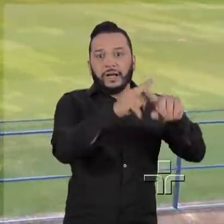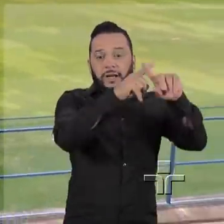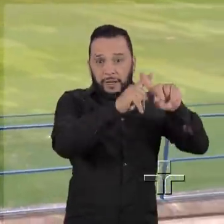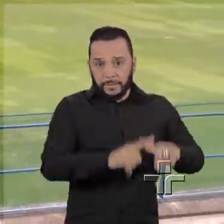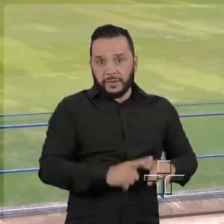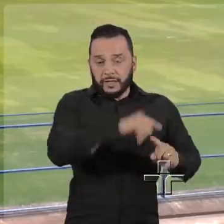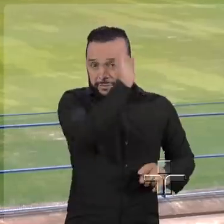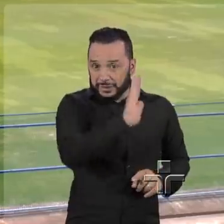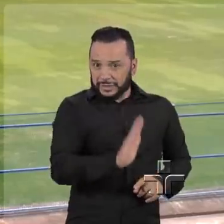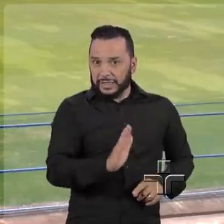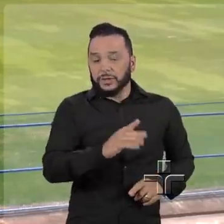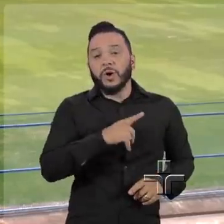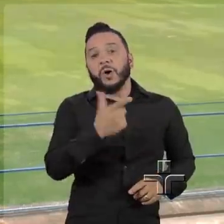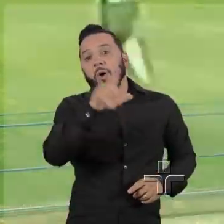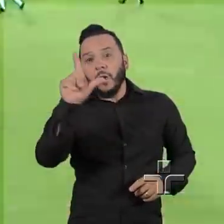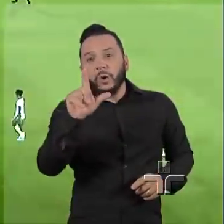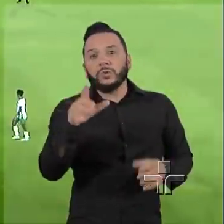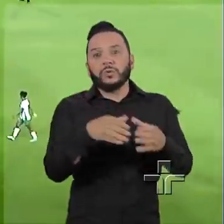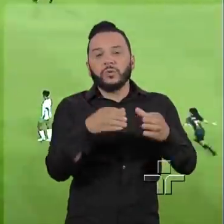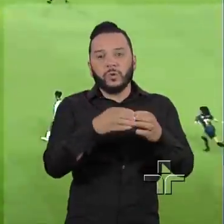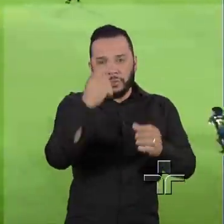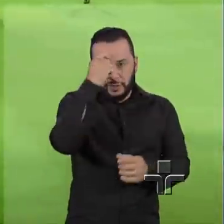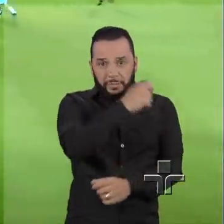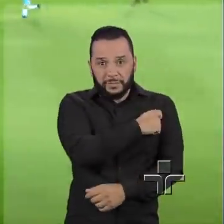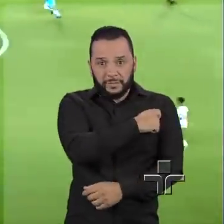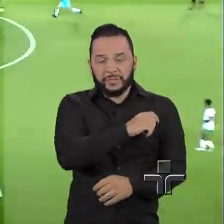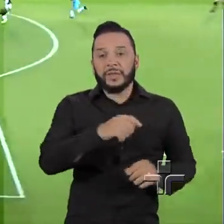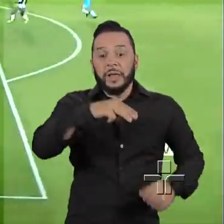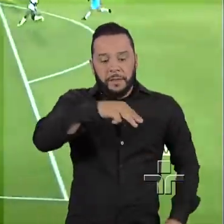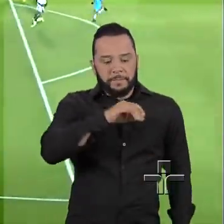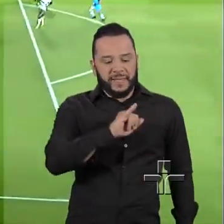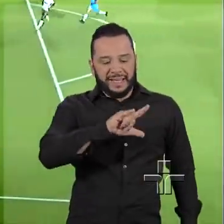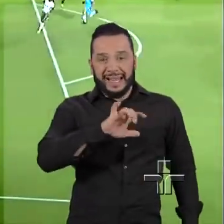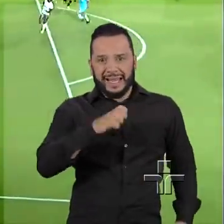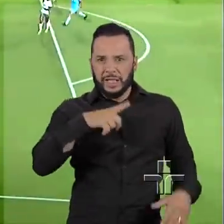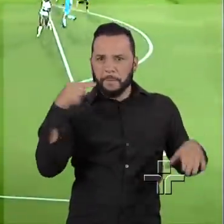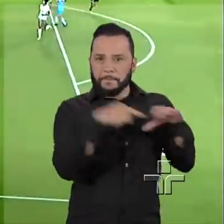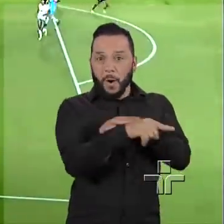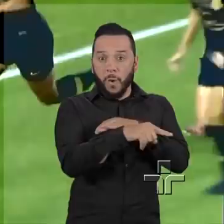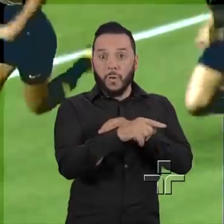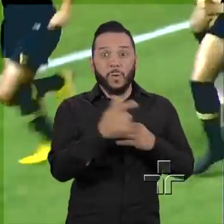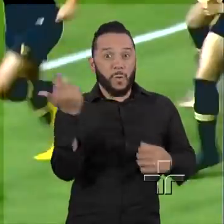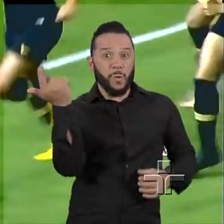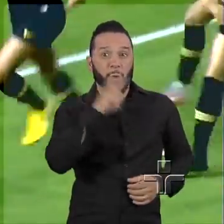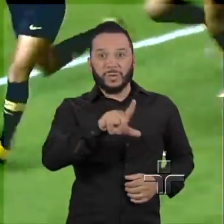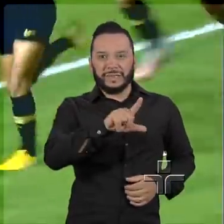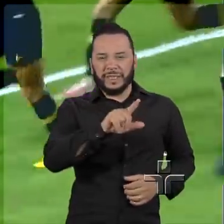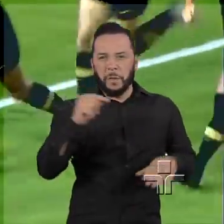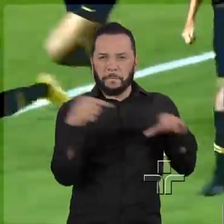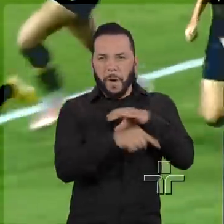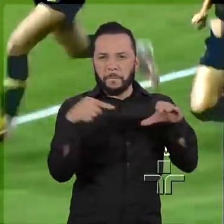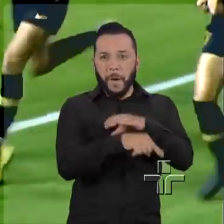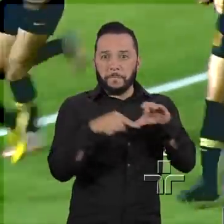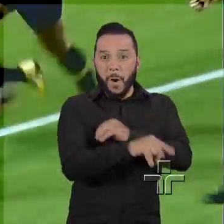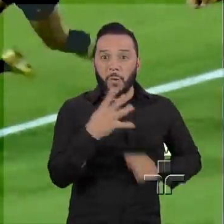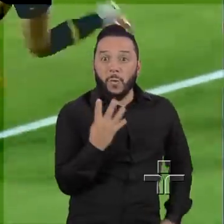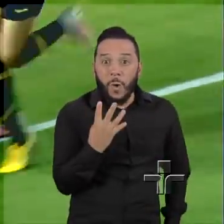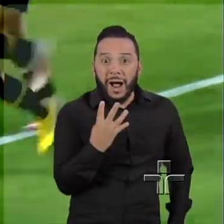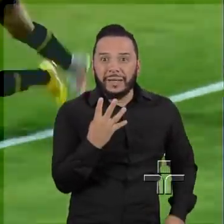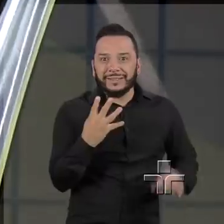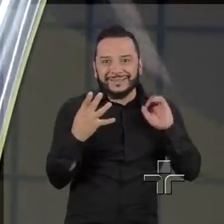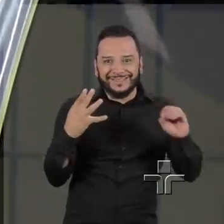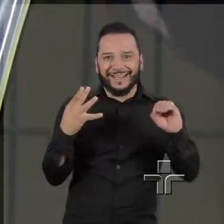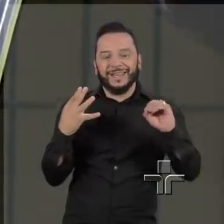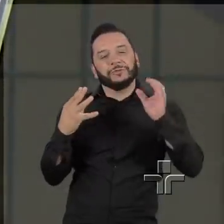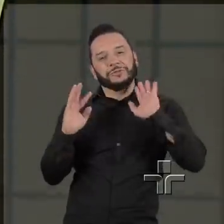equipe de grande tradição, o Rio Preto. O gol de Milene, logo no início, abriu caminho para uma goleada por 4-0 que deu ao